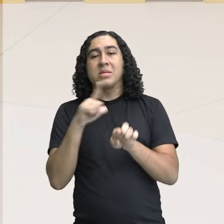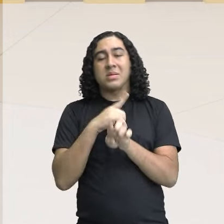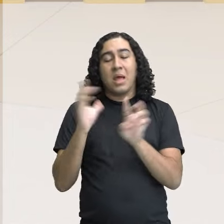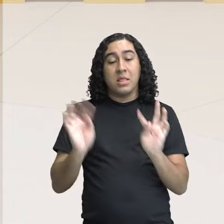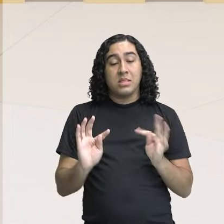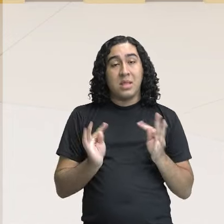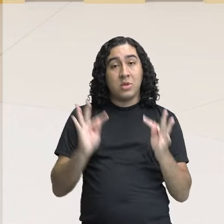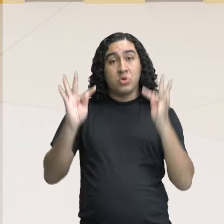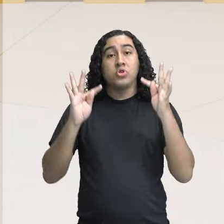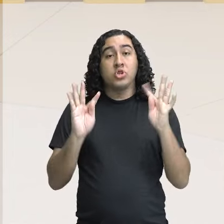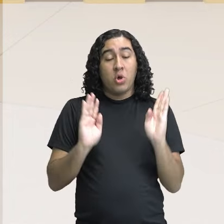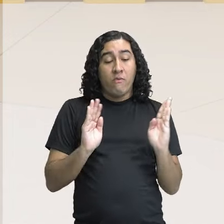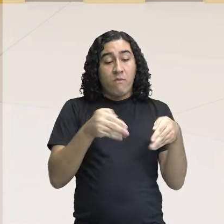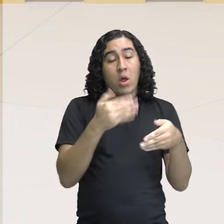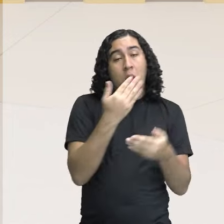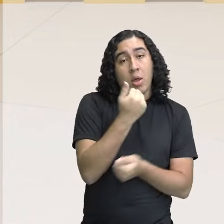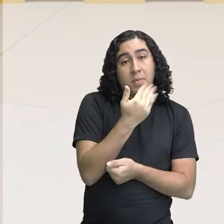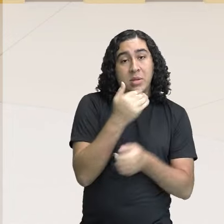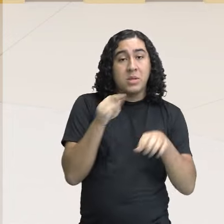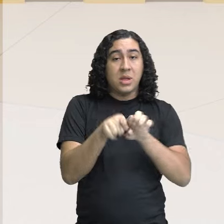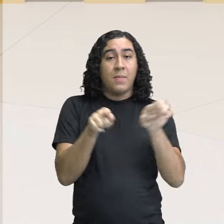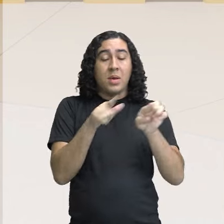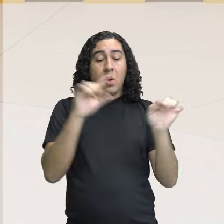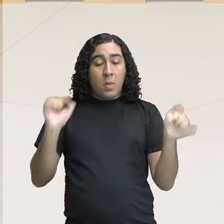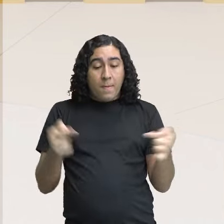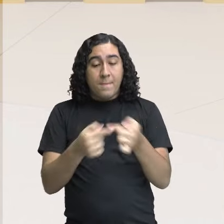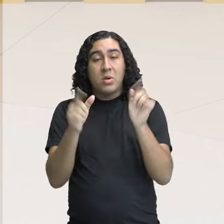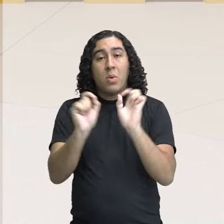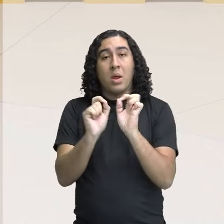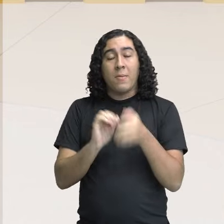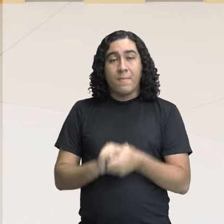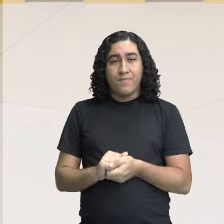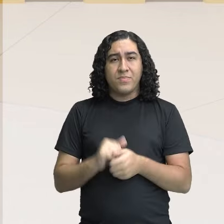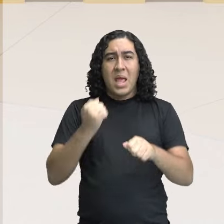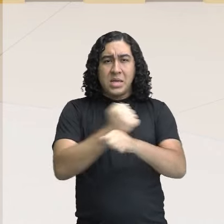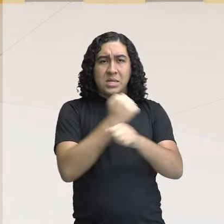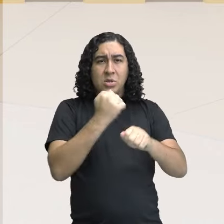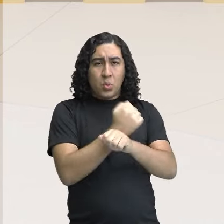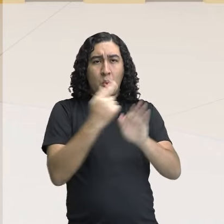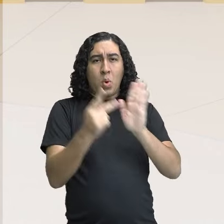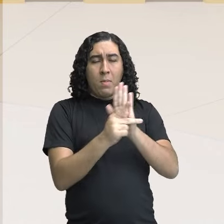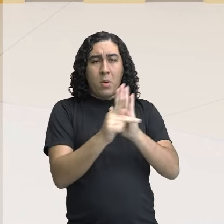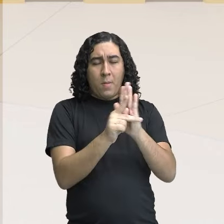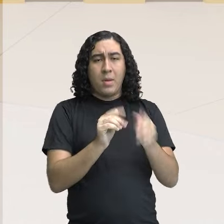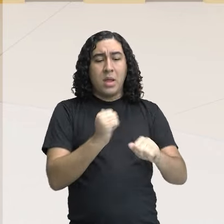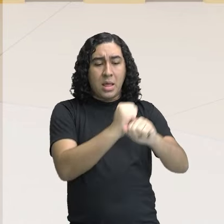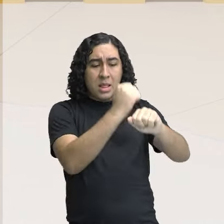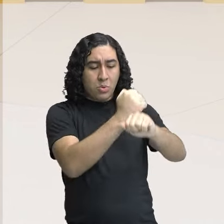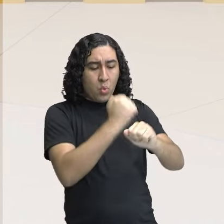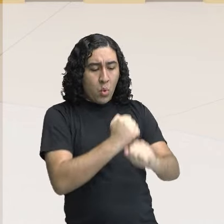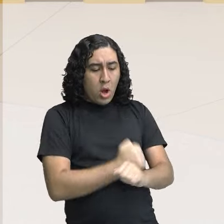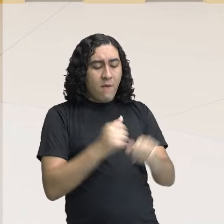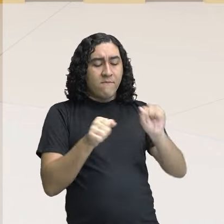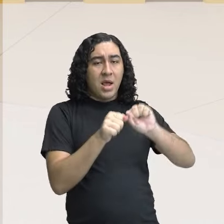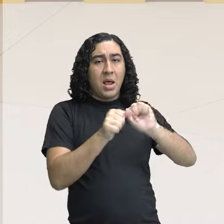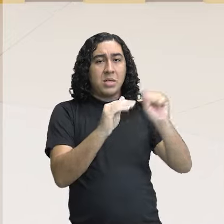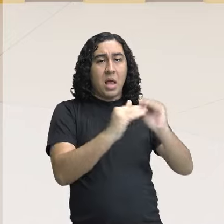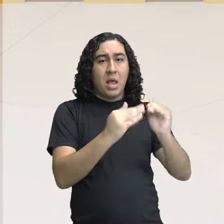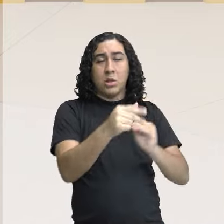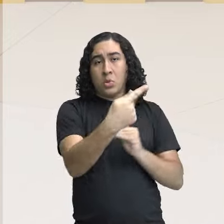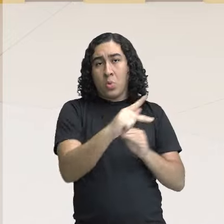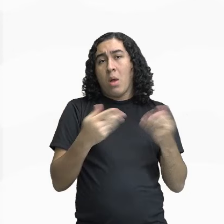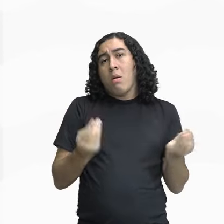culinária, também nós vamos ter o quê? A ligada à arquitetura. A arquitetura indígena, a gente também tem a parte tecnológica lá, professor Dário? Tem,